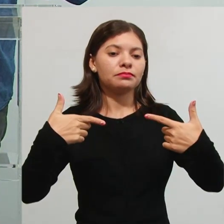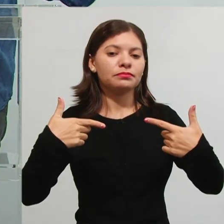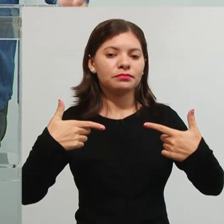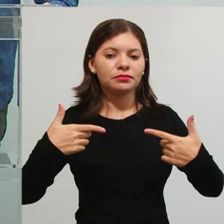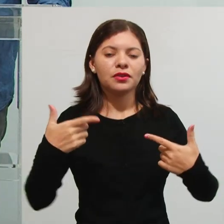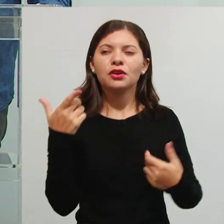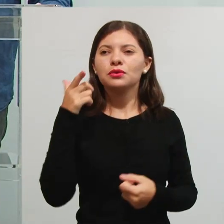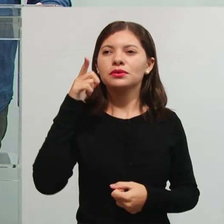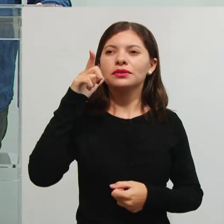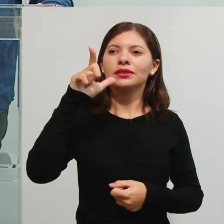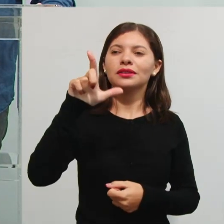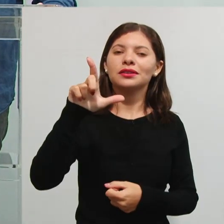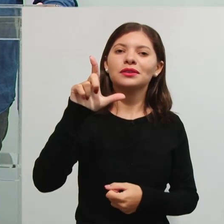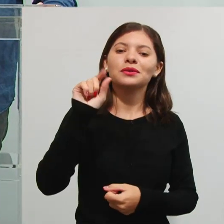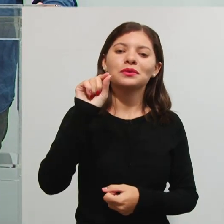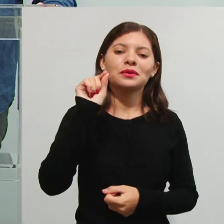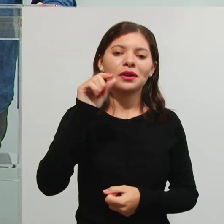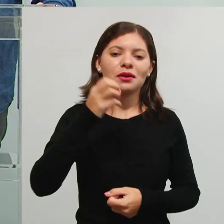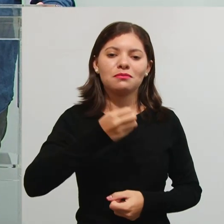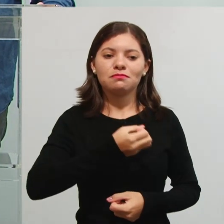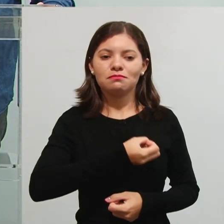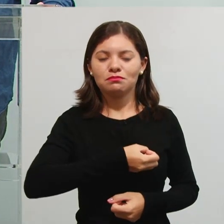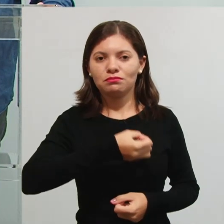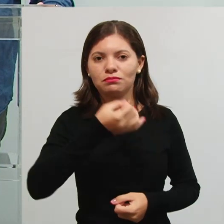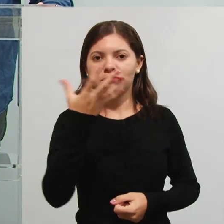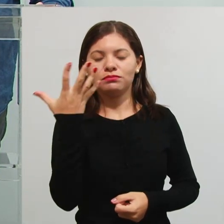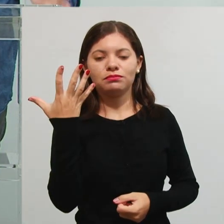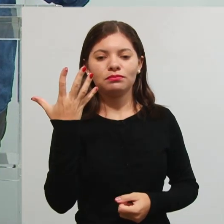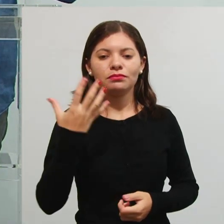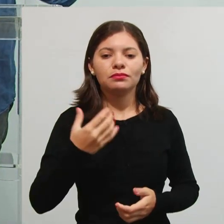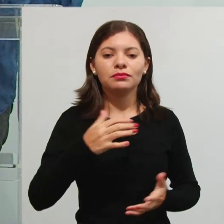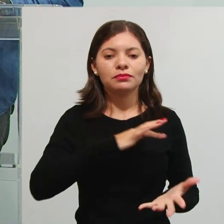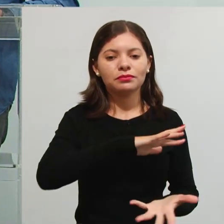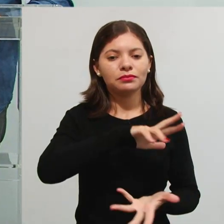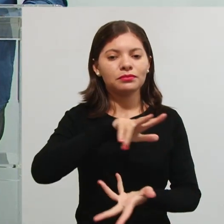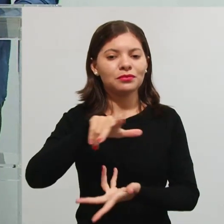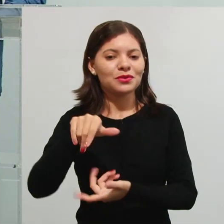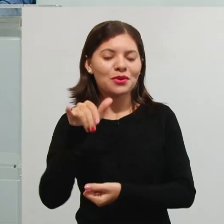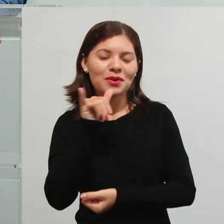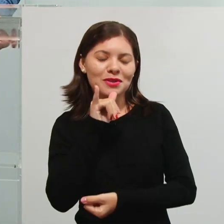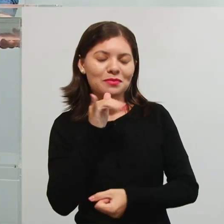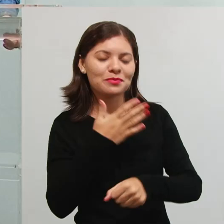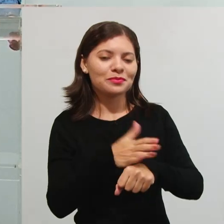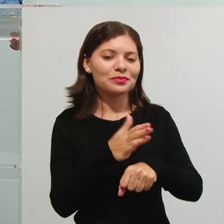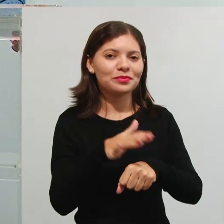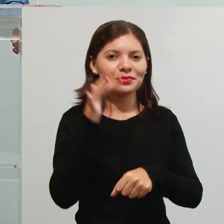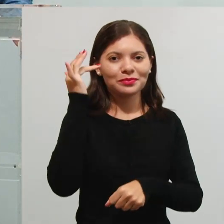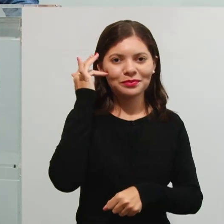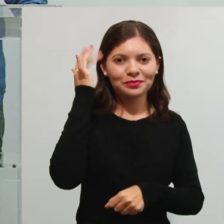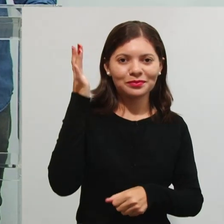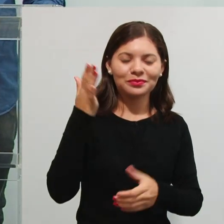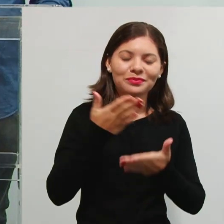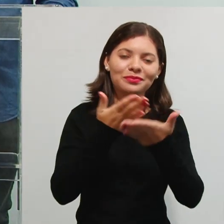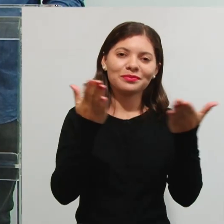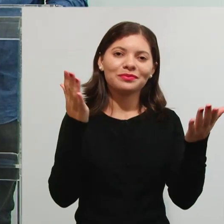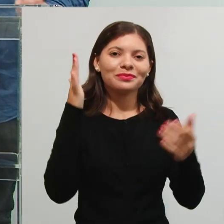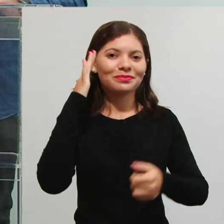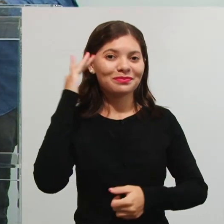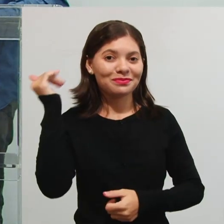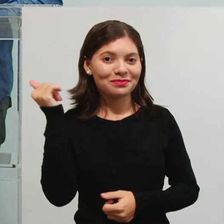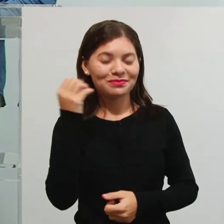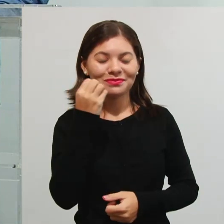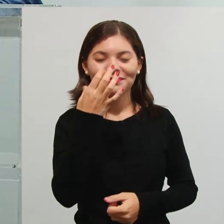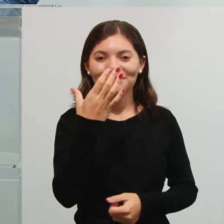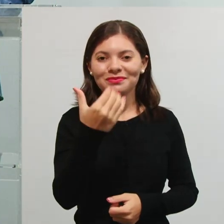ganhando aí números absurdos a nível mundial. Ok? Só um exemplo prático para ficar mais fácil a sua compreensão. Beleza?